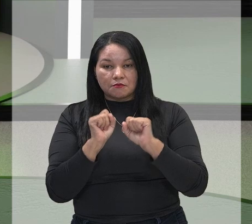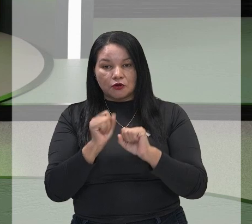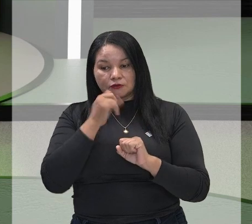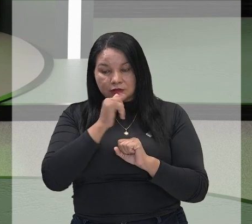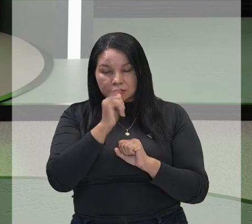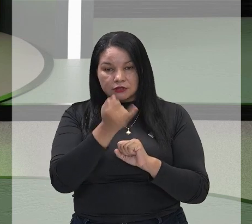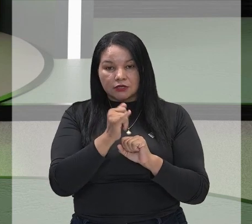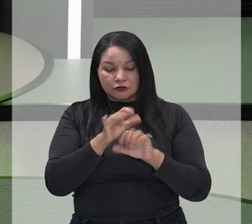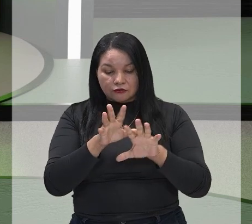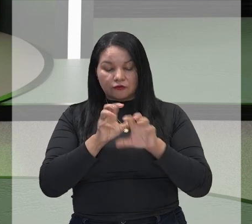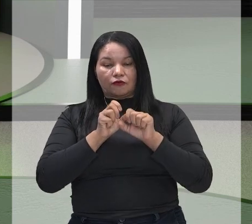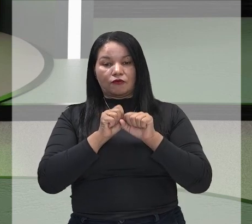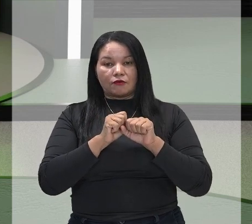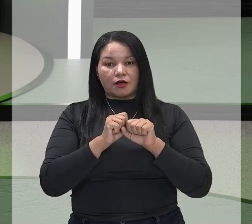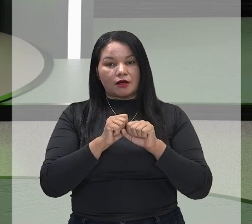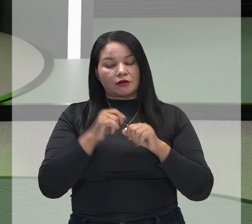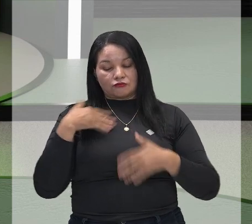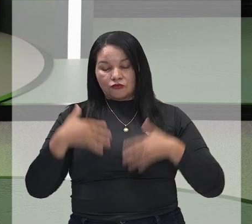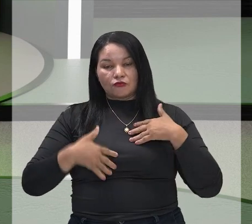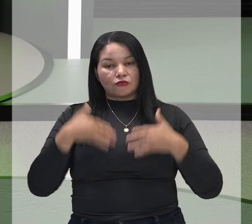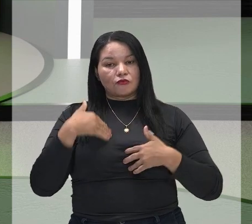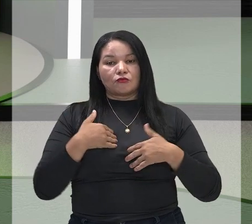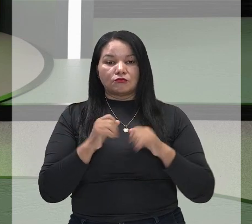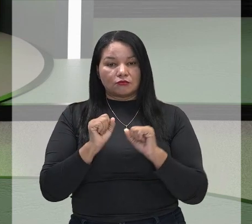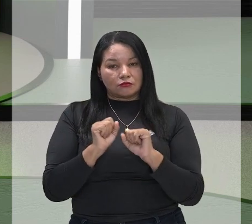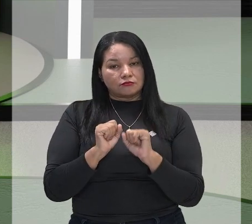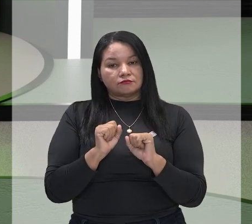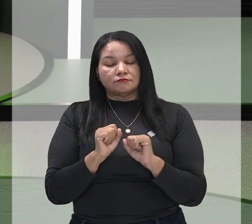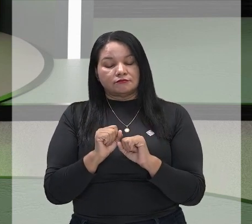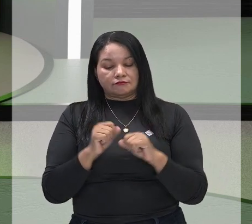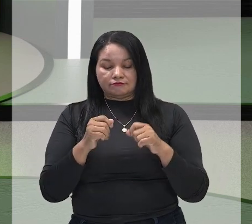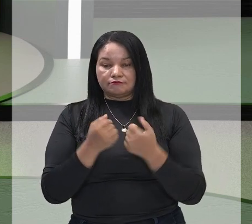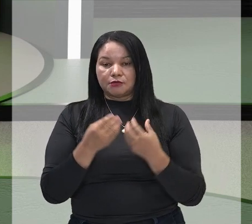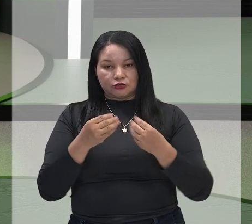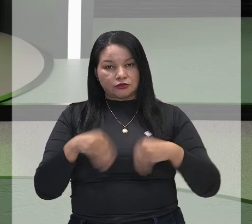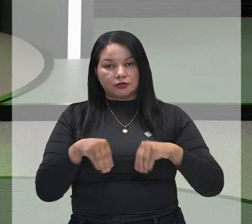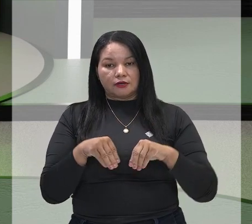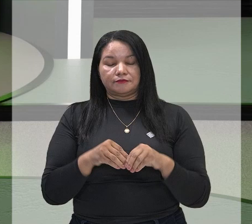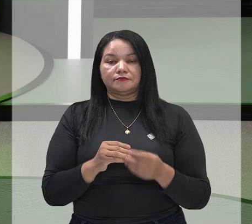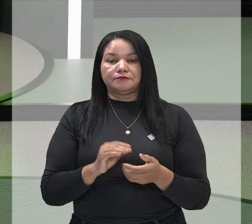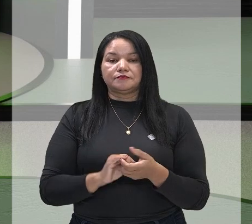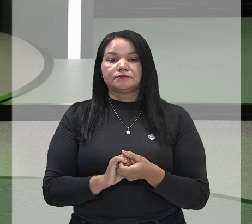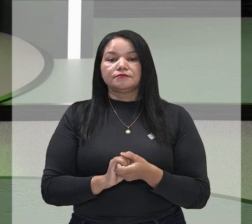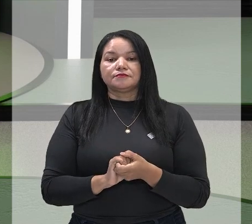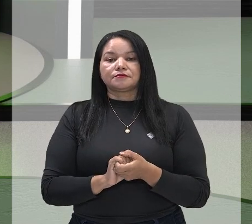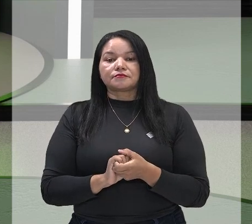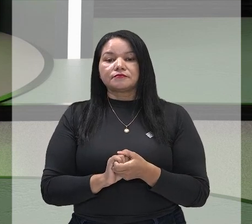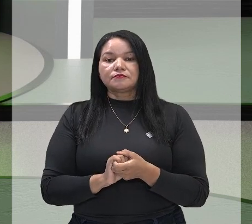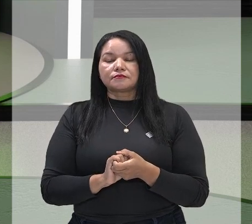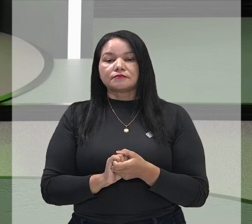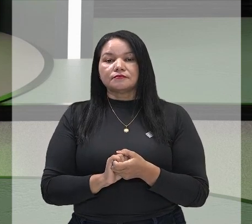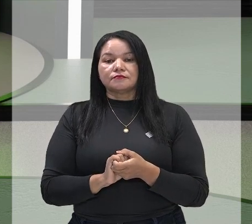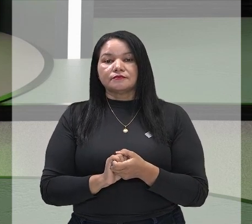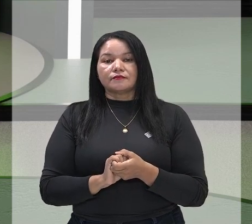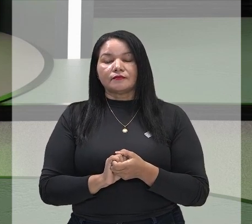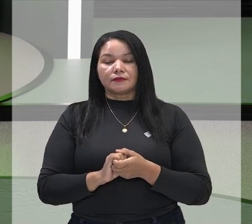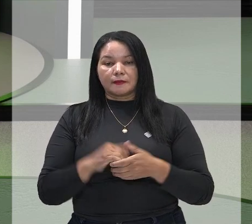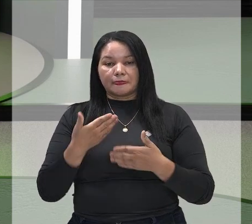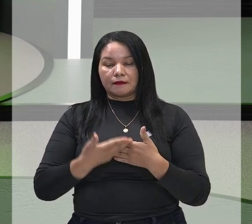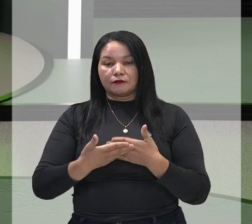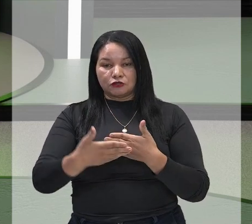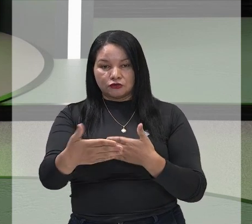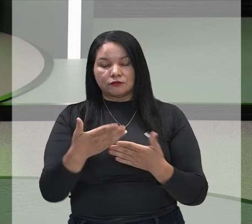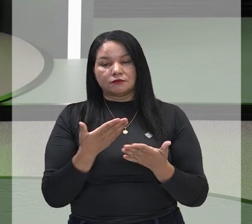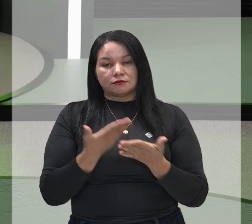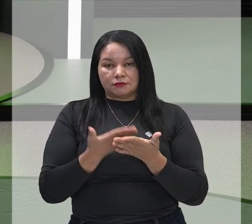mexer em alguma situação elétrica sem o devido preparo. Bom, continuando nossa aula sobre eletricidade, eu